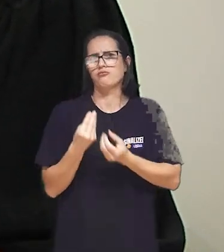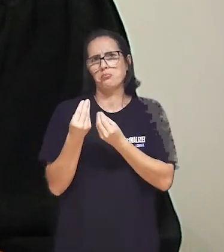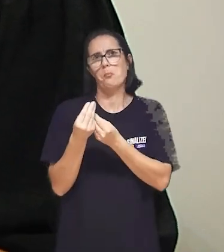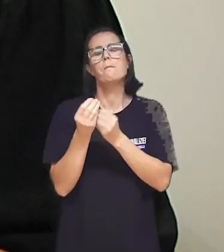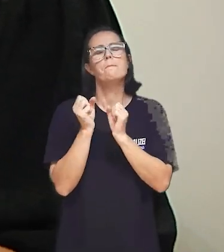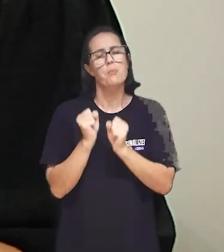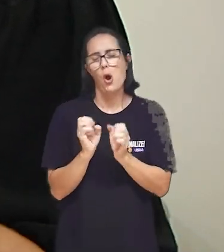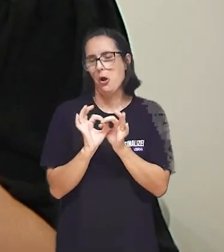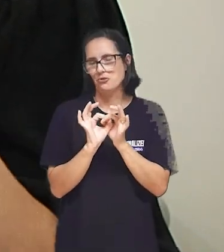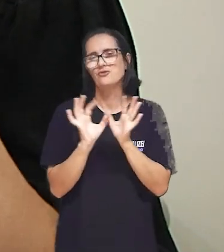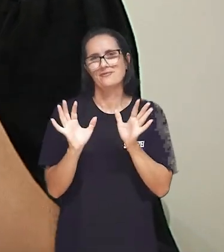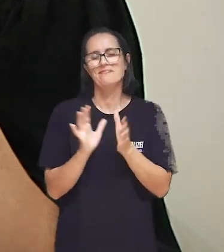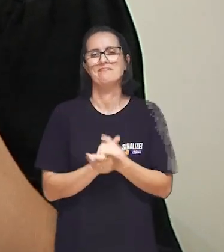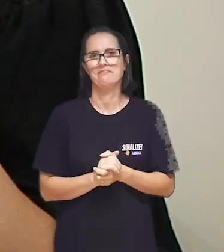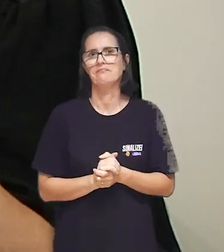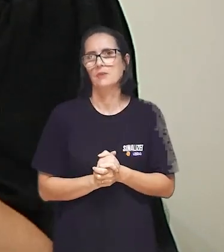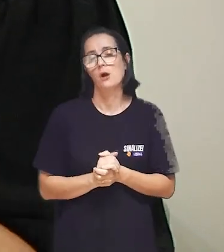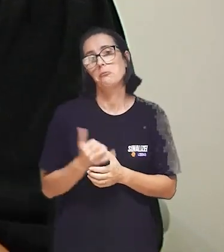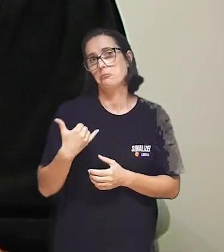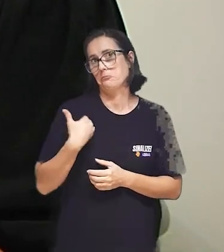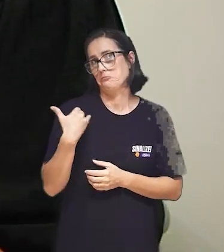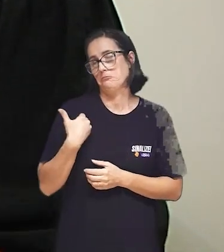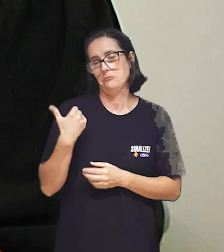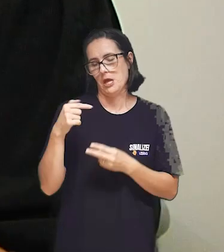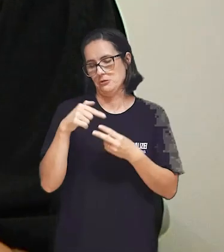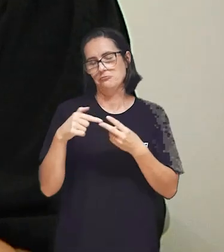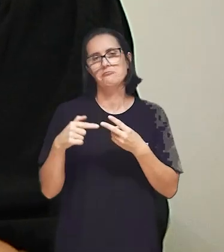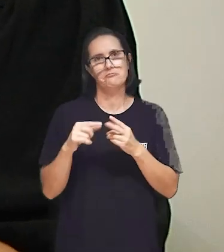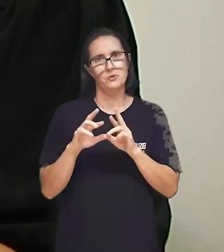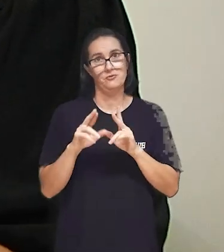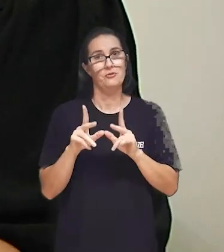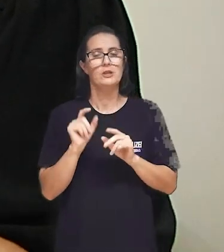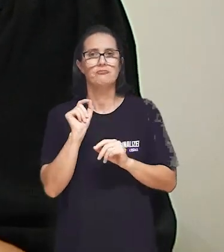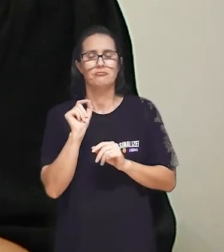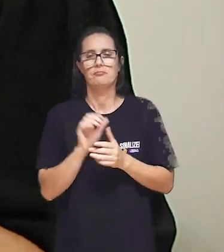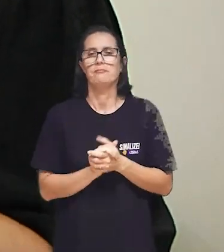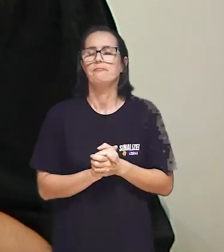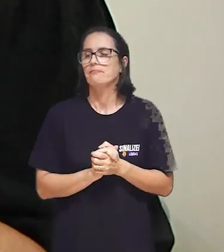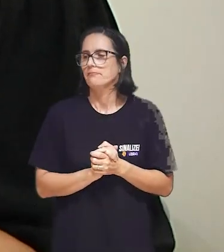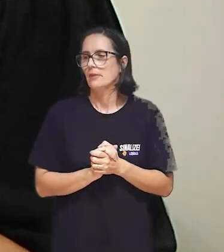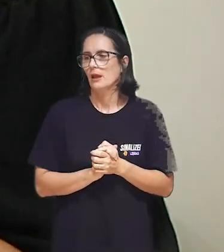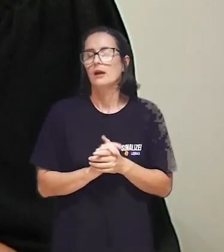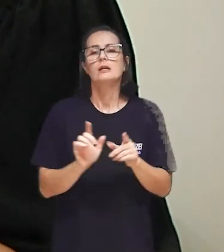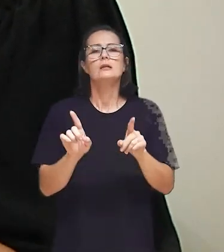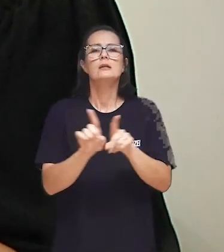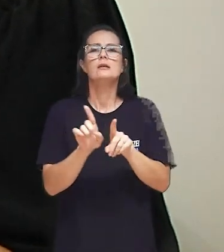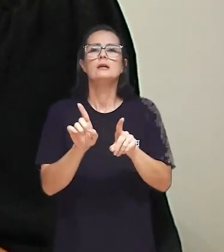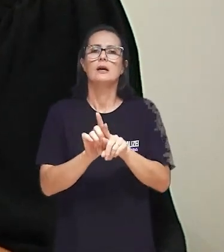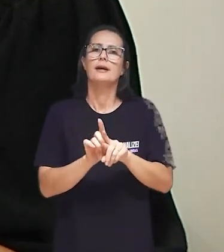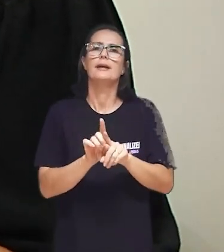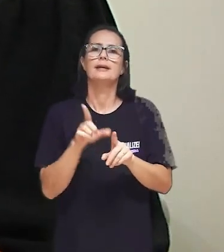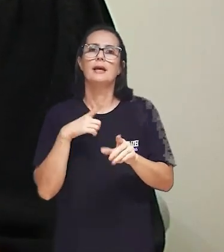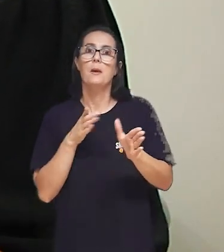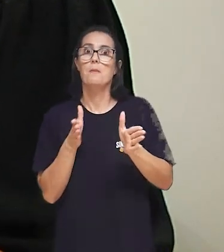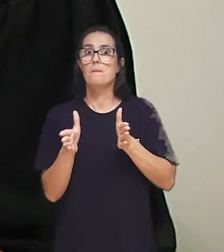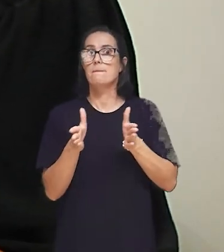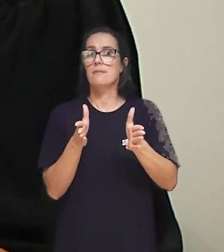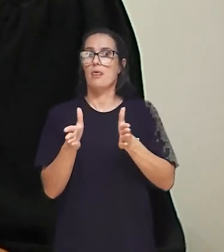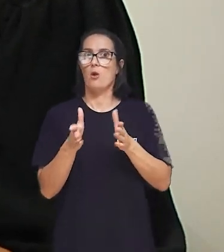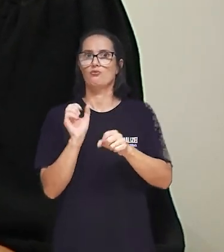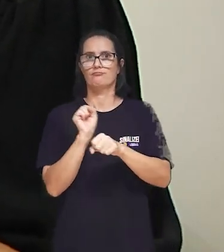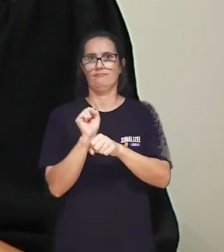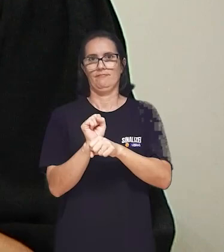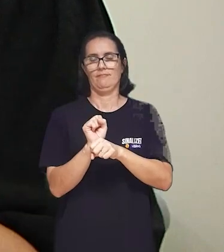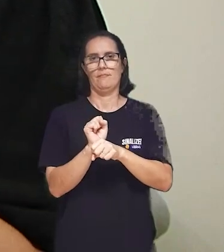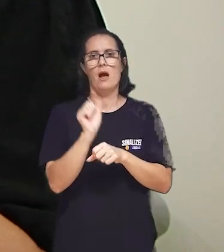Com relação à idade, seriam essas duas exceções. Nós temos também, claro, os intervalos de doações,